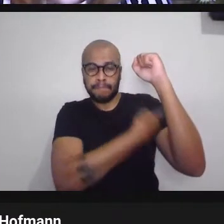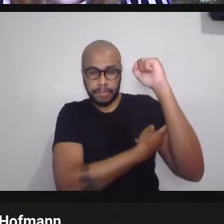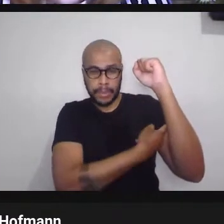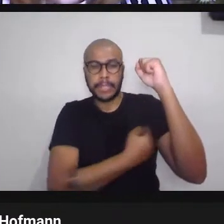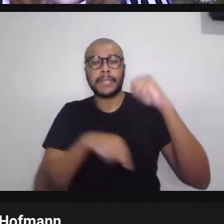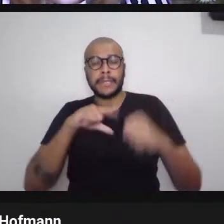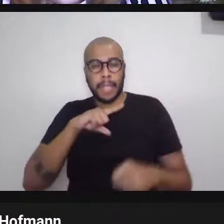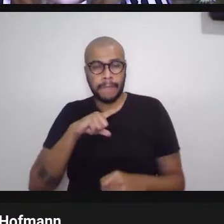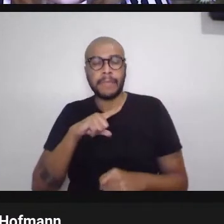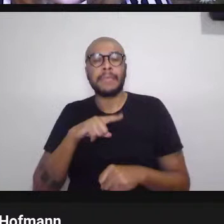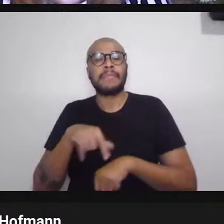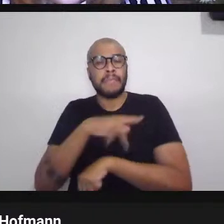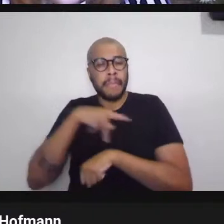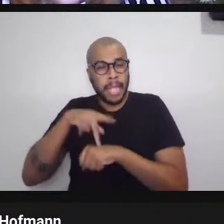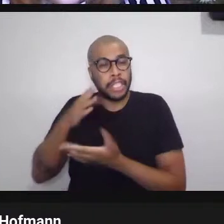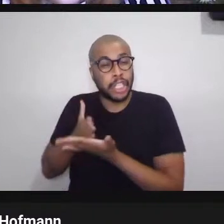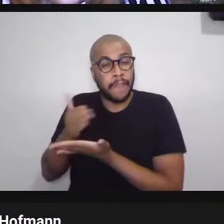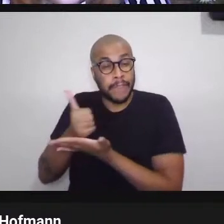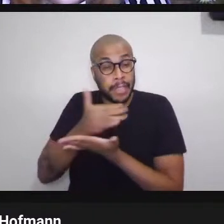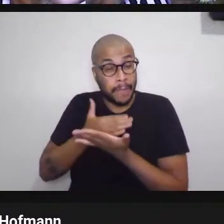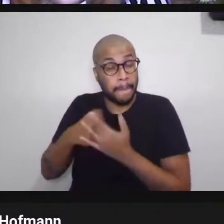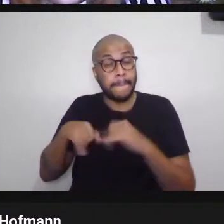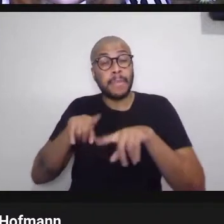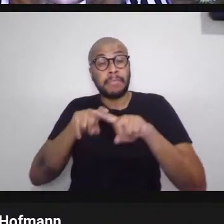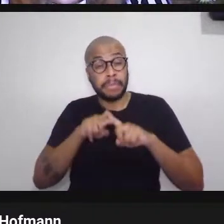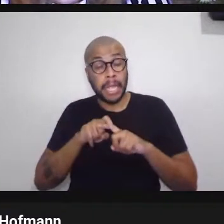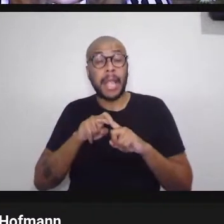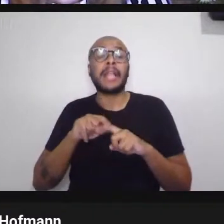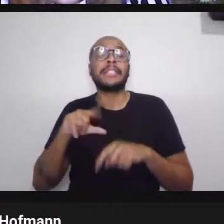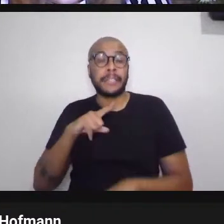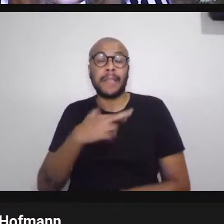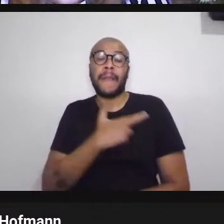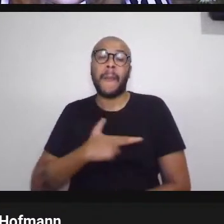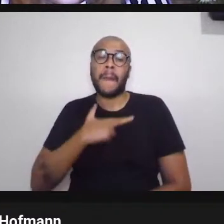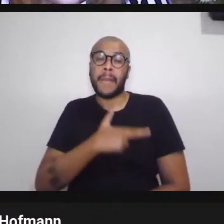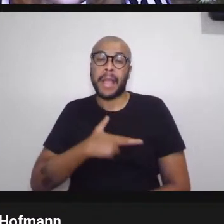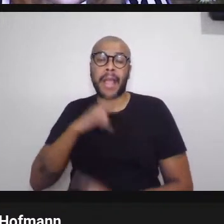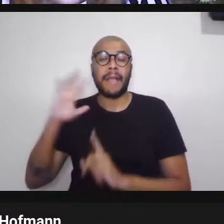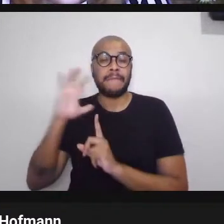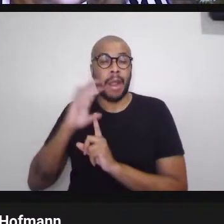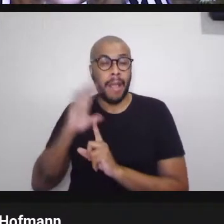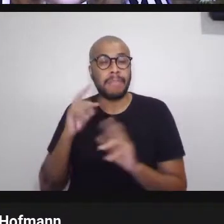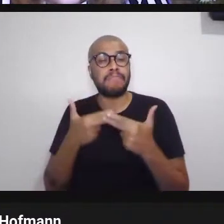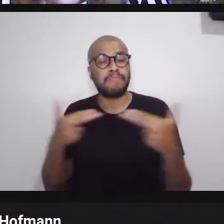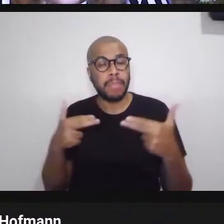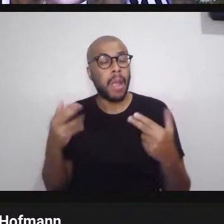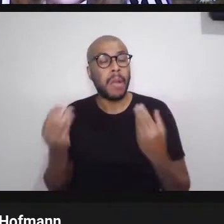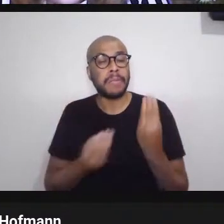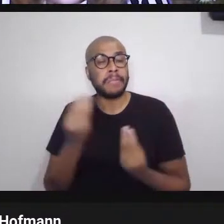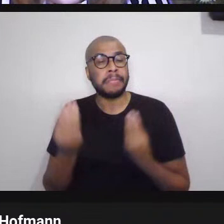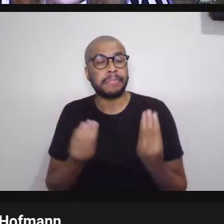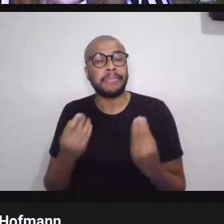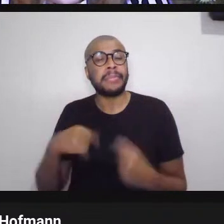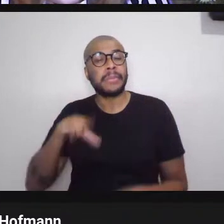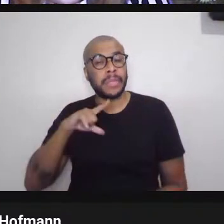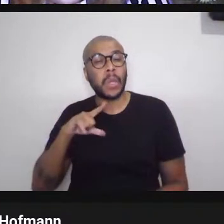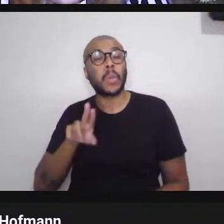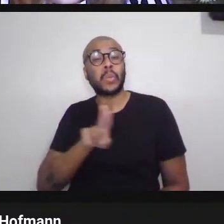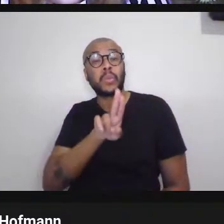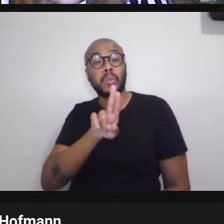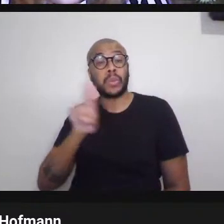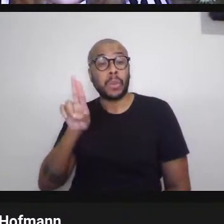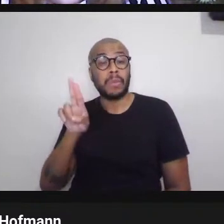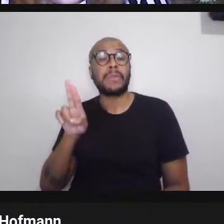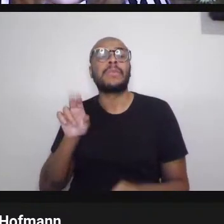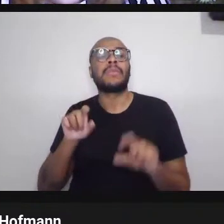partilhas, por influência do romantismo e por demais outras questões, os nomes